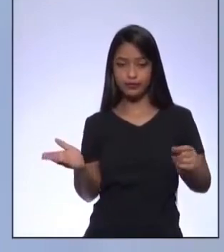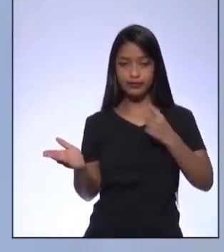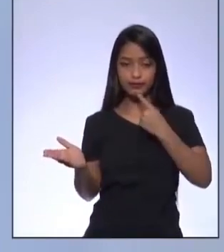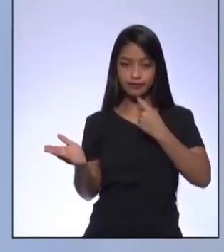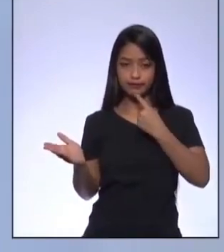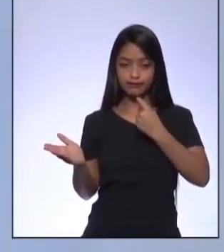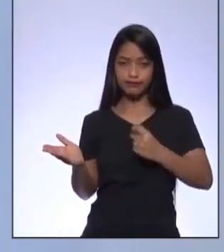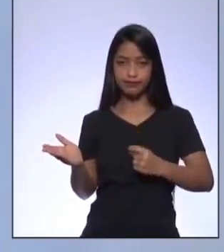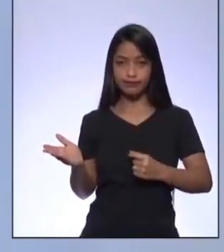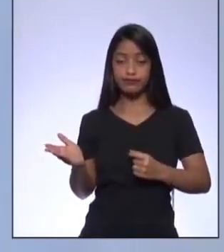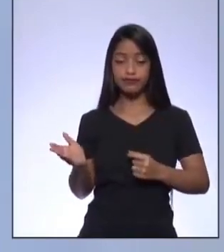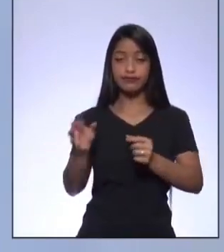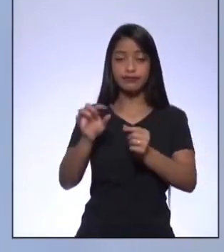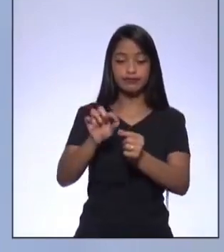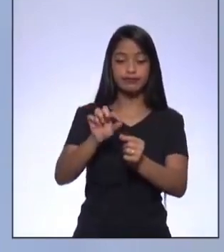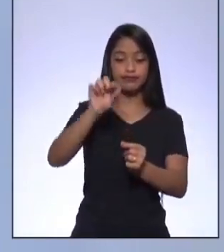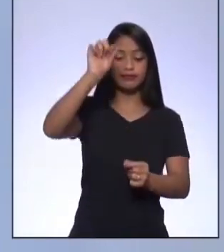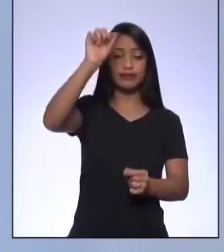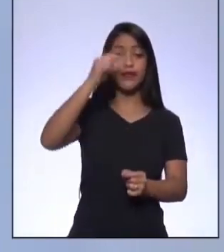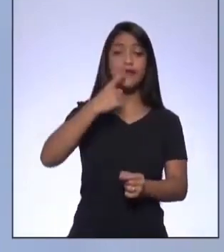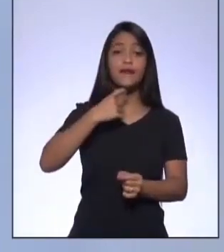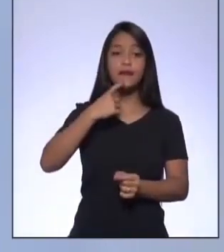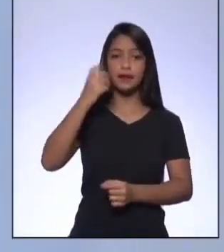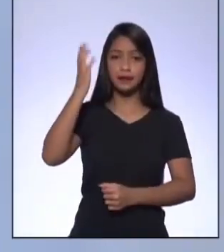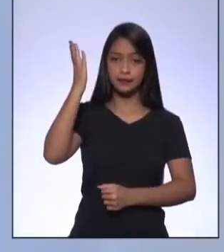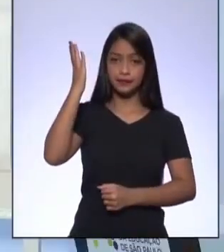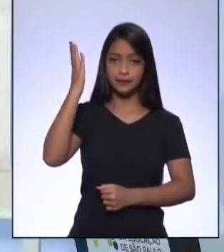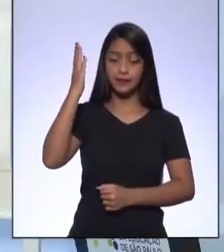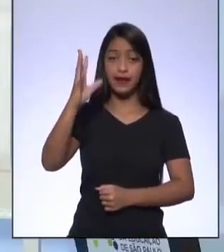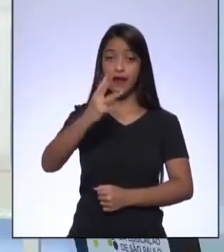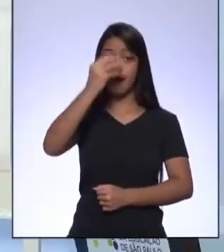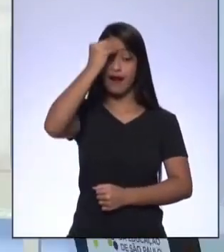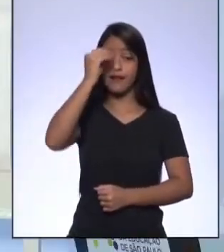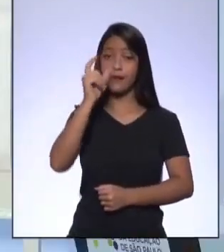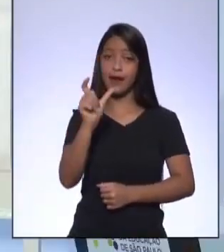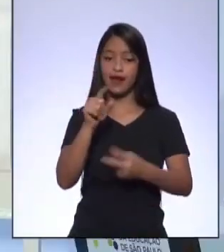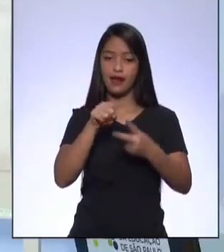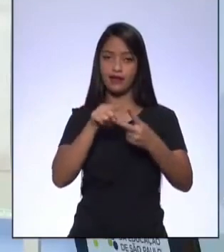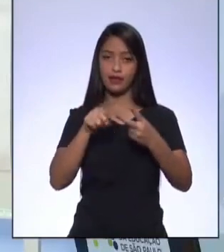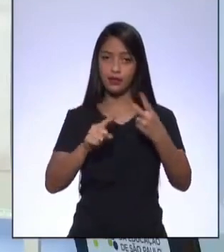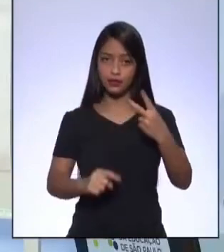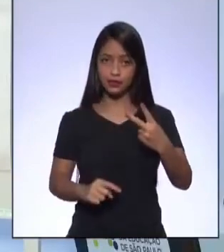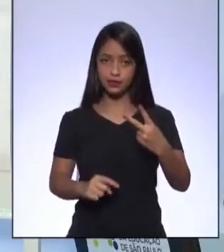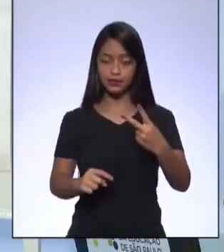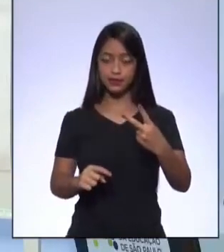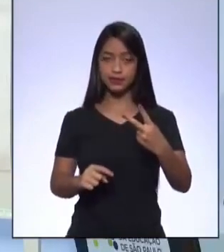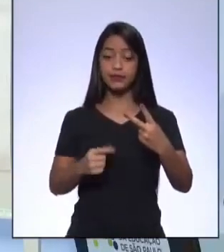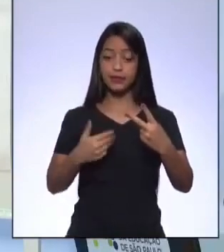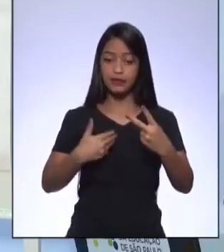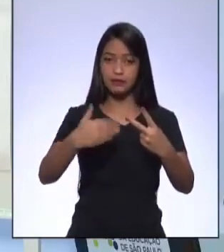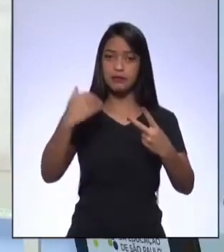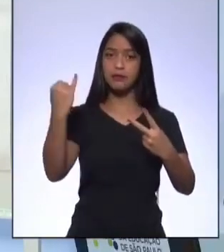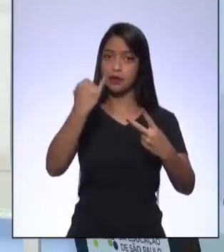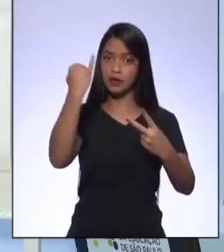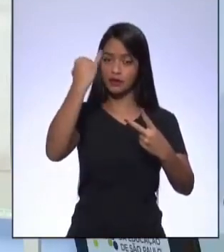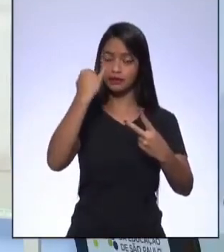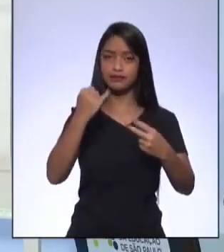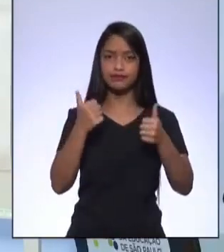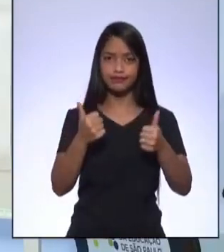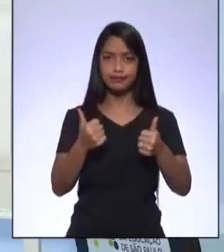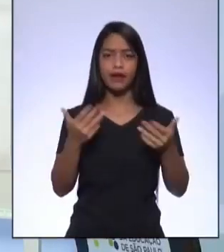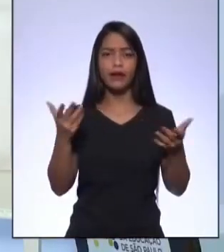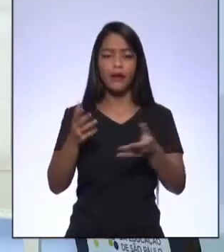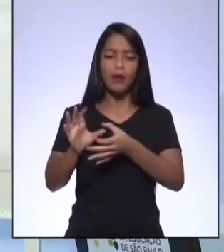no vertical, a ordenada. São extremamente importantes na sequência aí do que a gente vai construir. Vamos